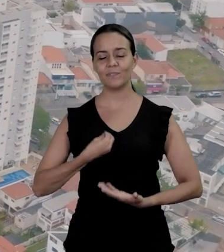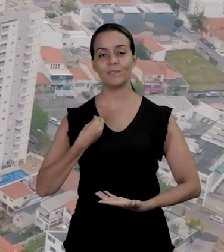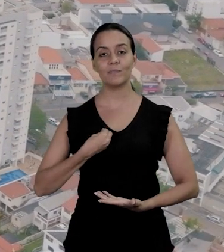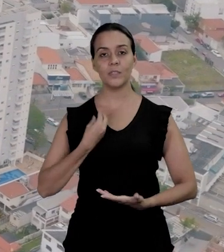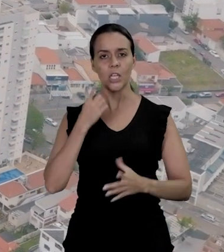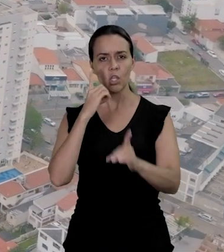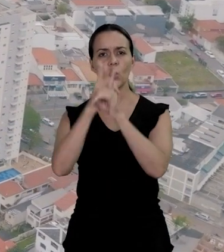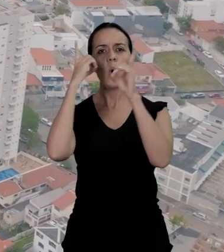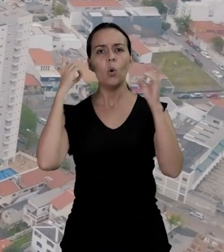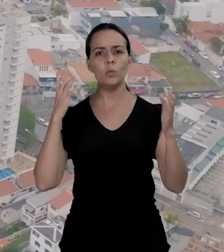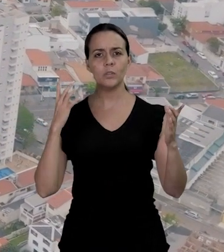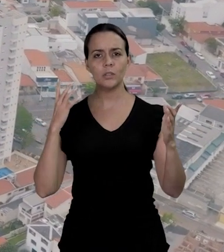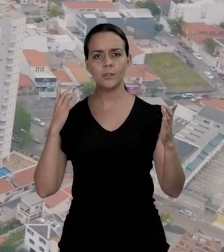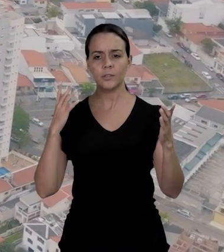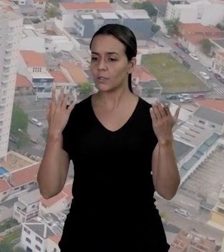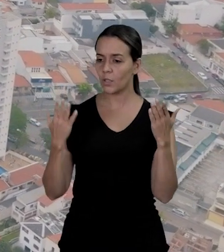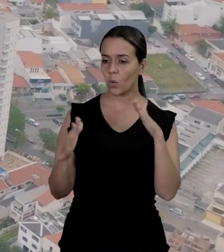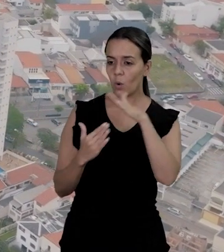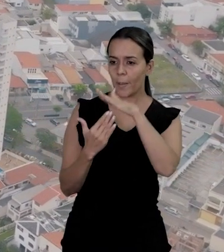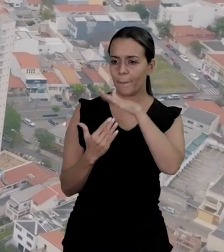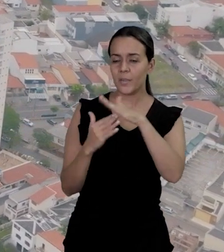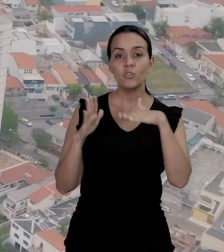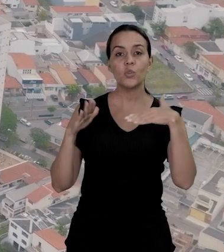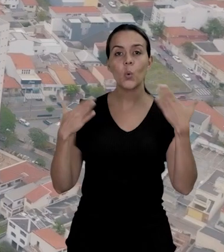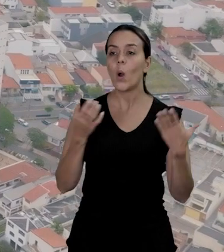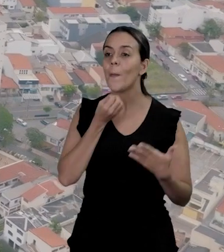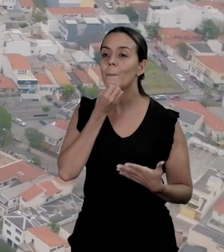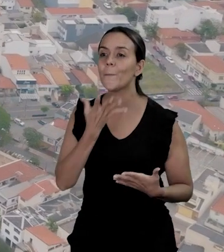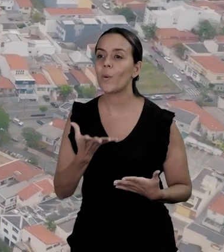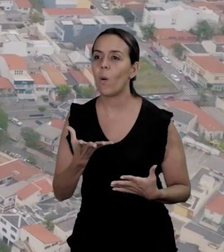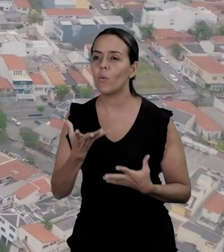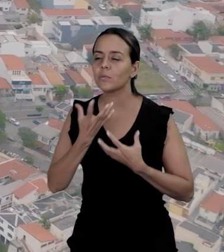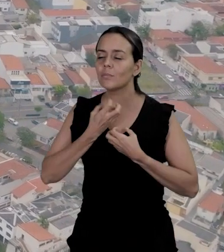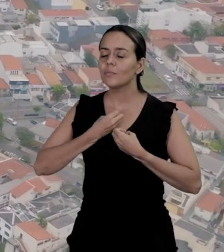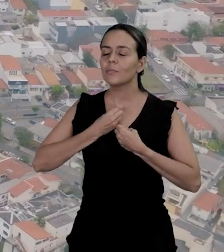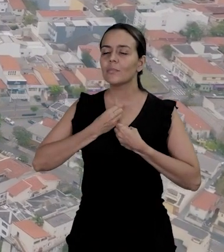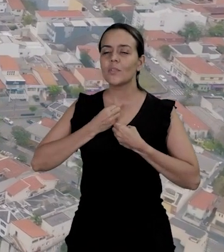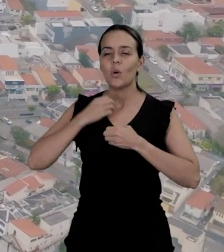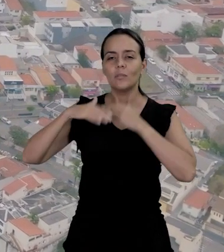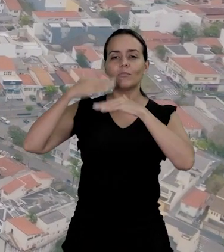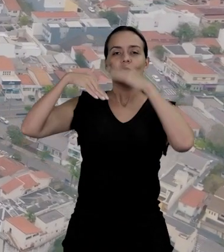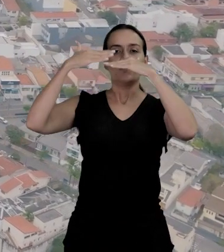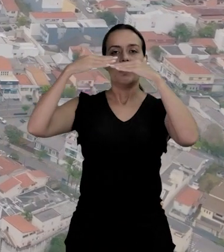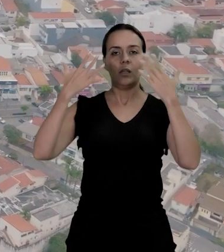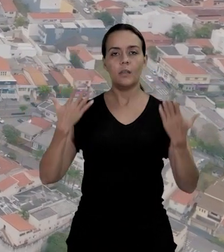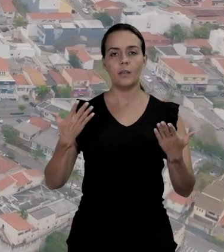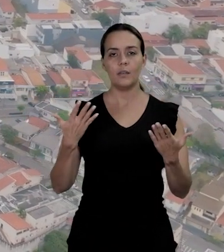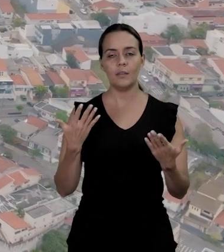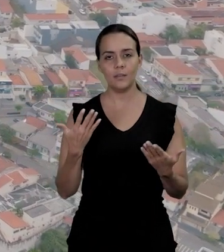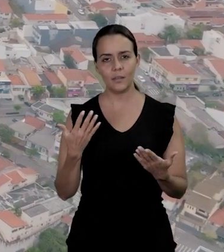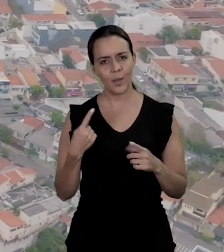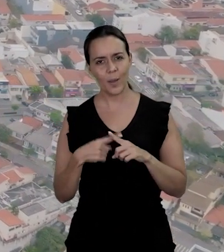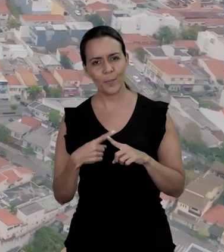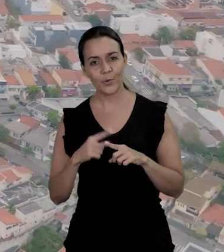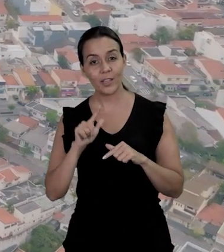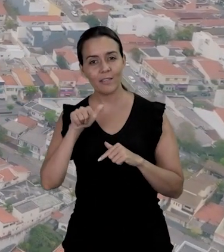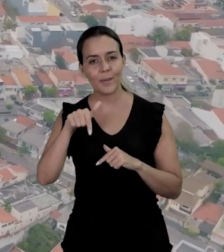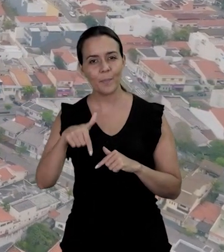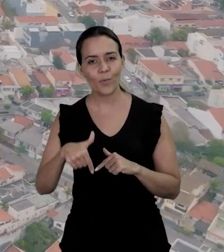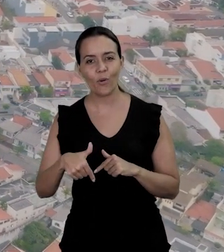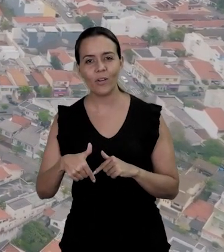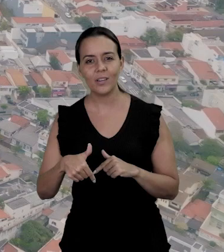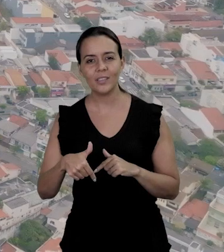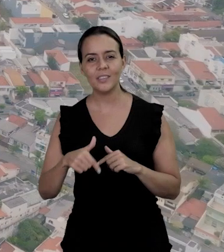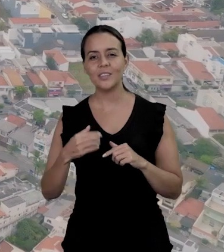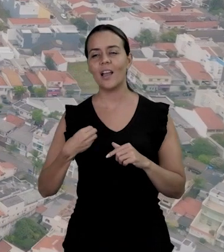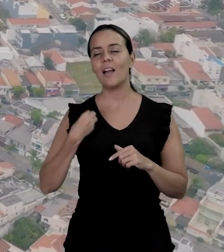quando você os encontrar, questione esses limites, veja os que te fazem bem, os que te fazem crescer, os que te fazem multiplicar, porque